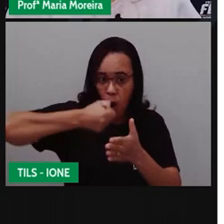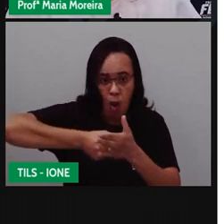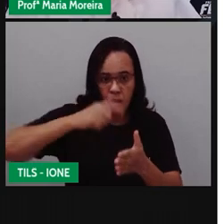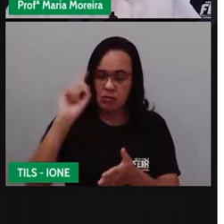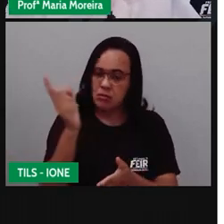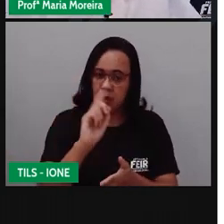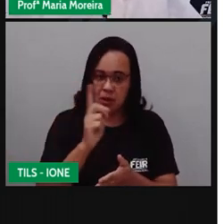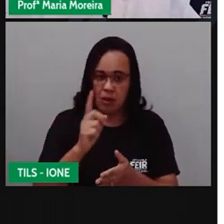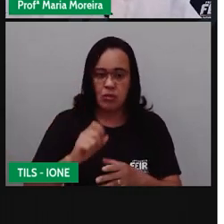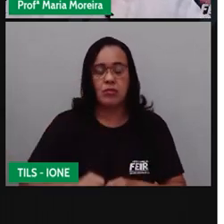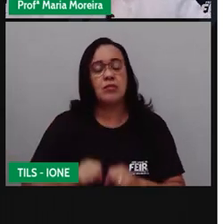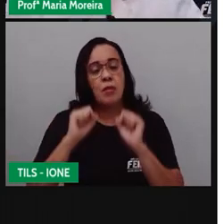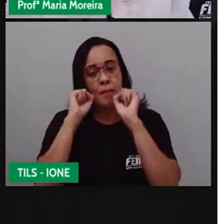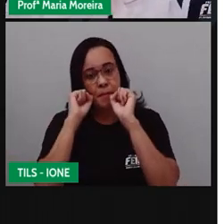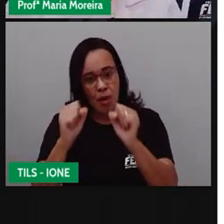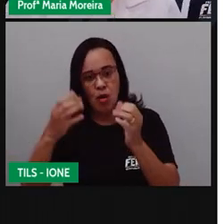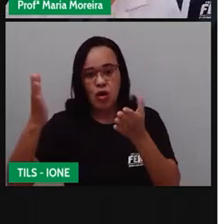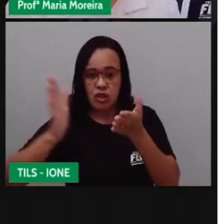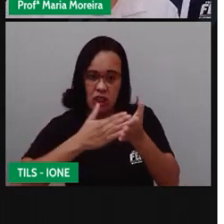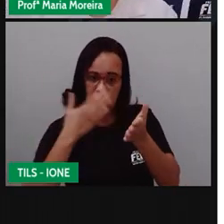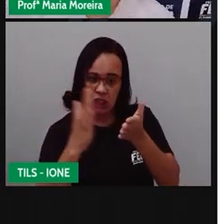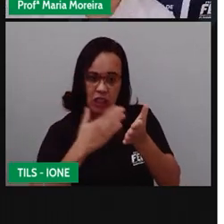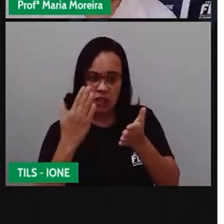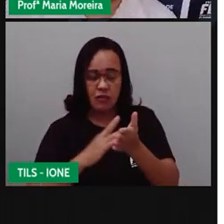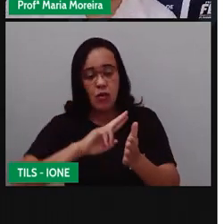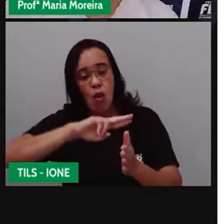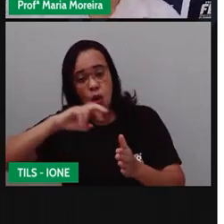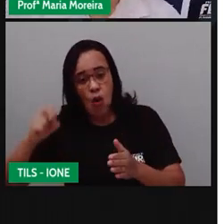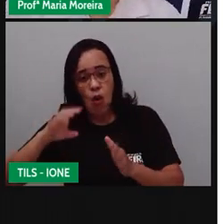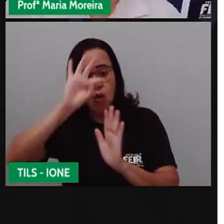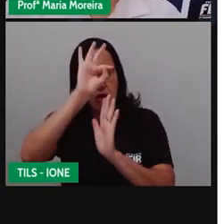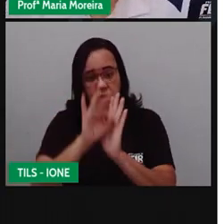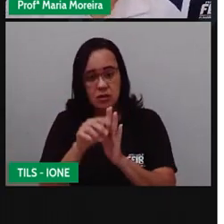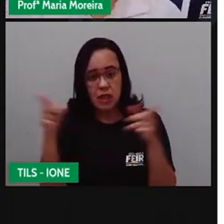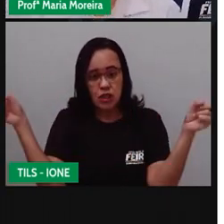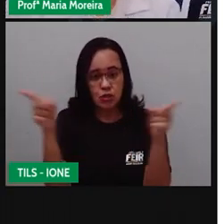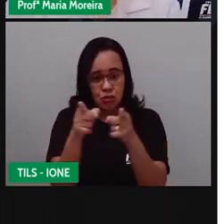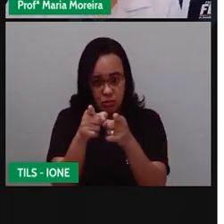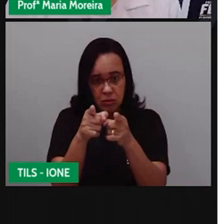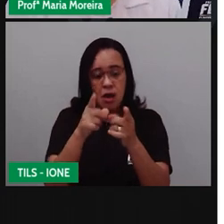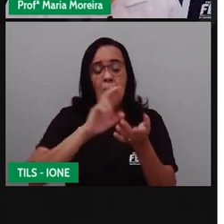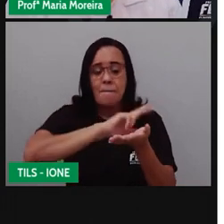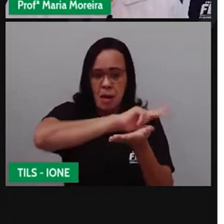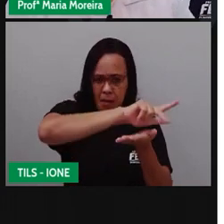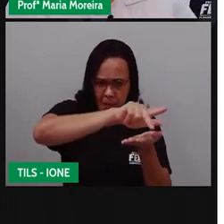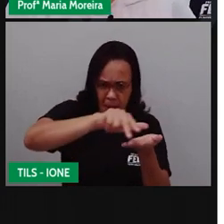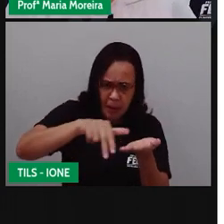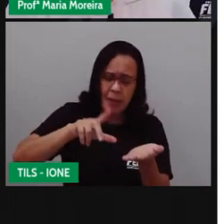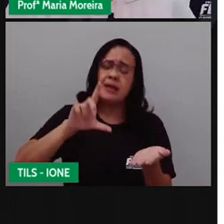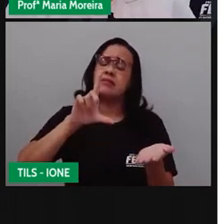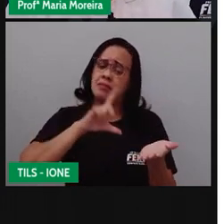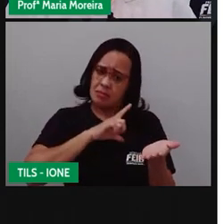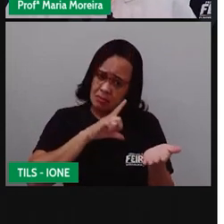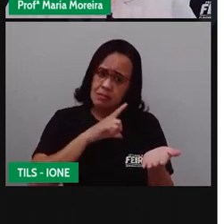pode ser um livro, ela pode ser um texto curto, certo? Existem vários tipos de biografia.